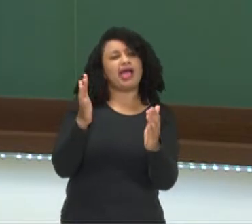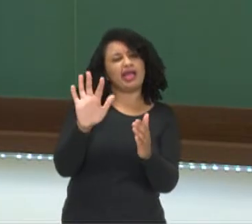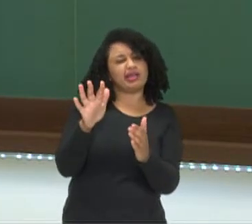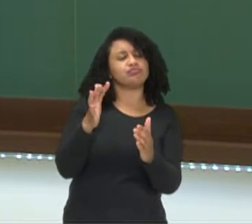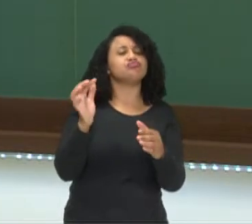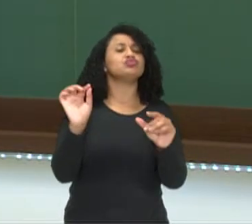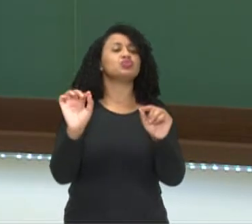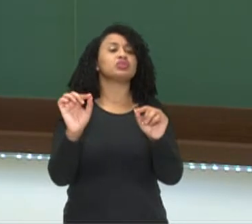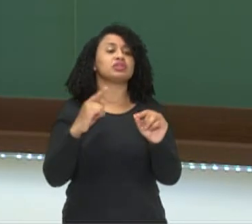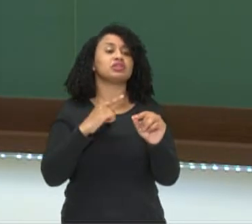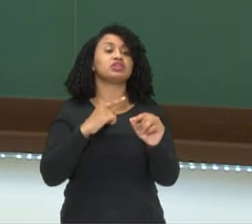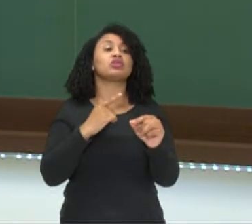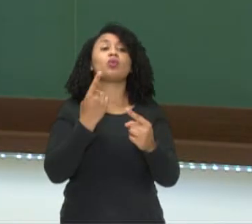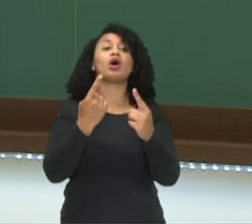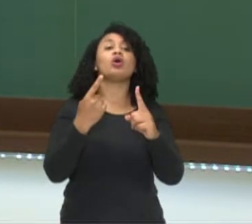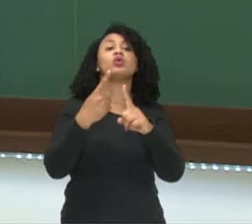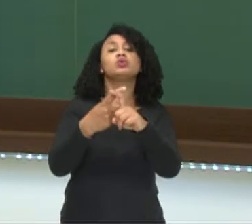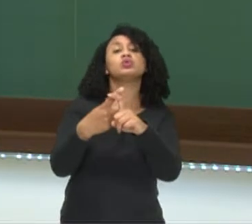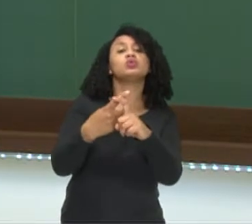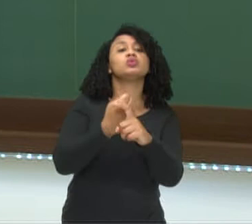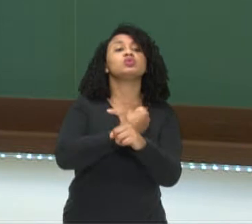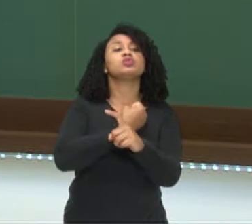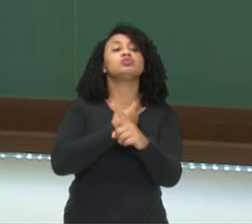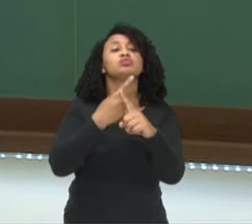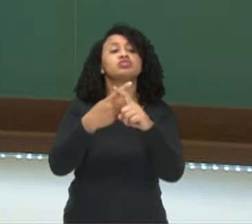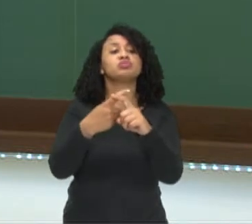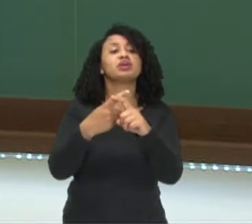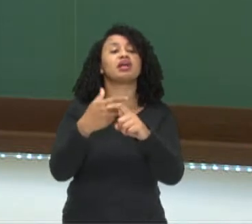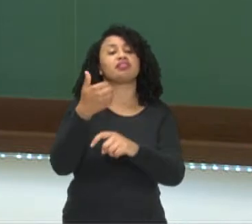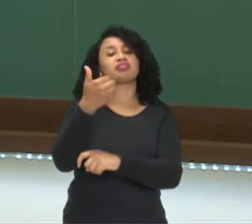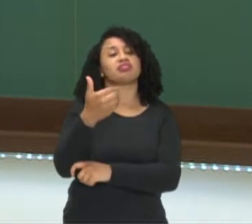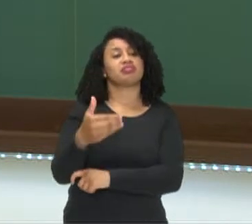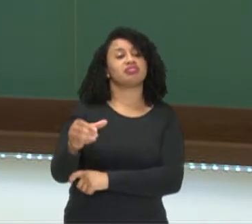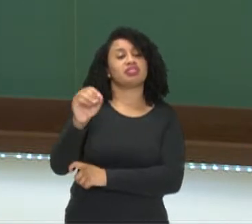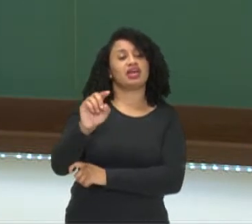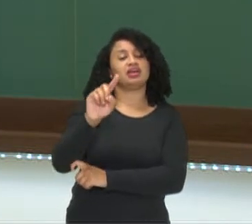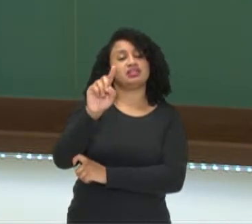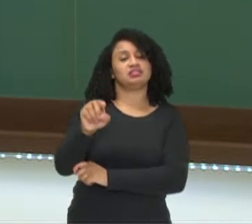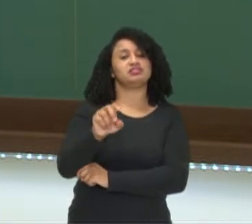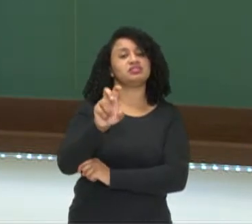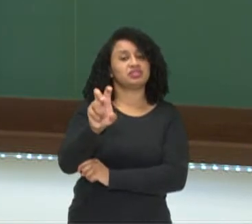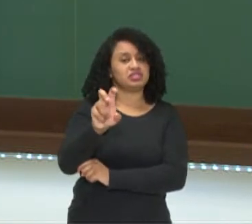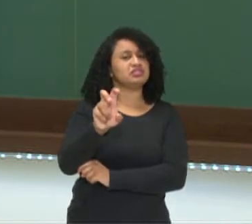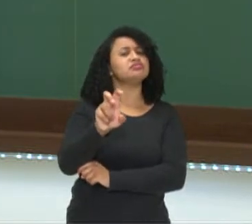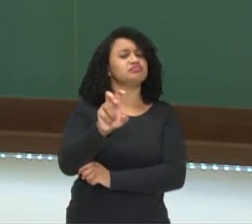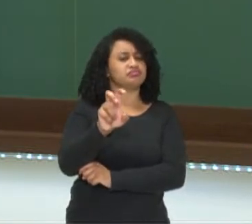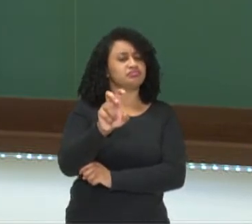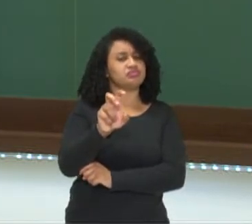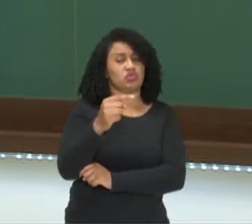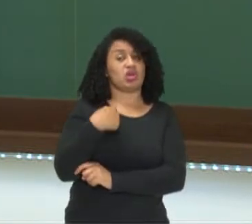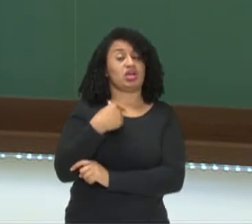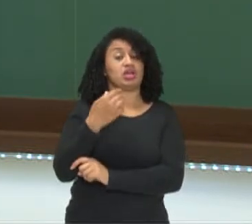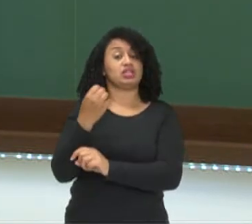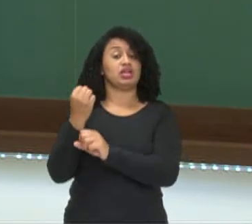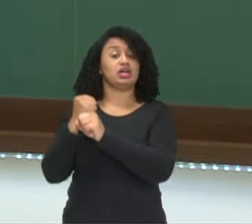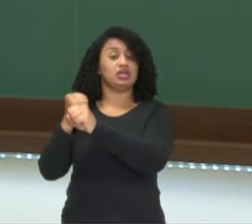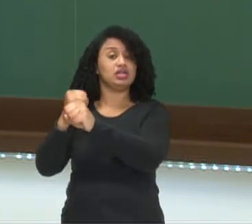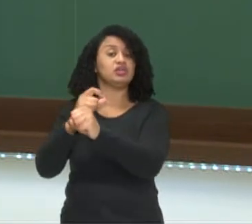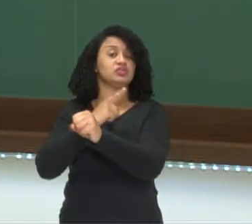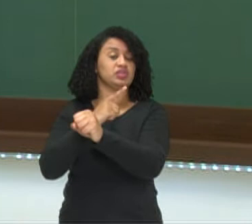médio porte você vai usar qual multiplicador? Médio porte, você vai multiplicar cada ano por